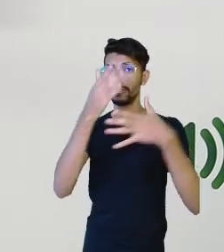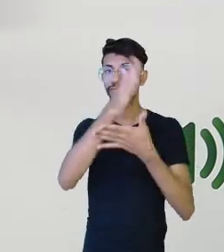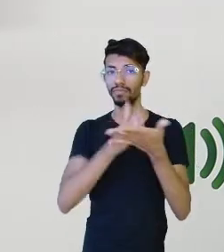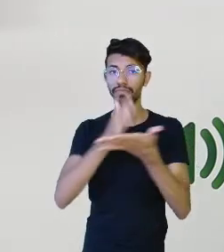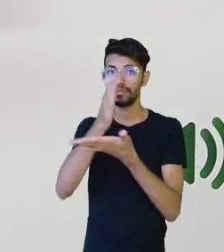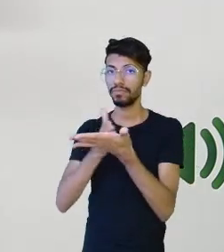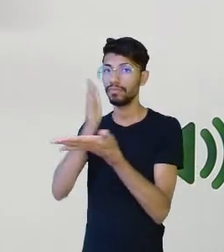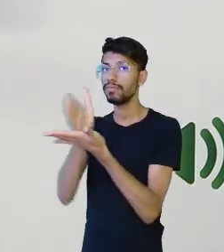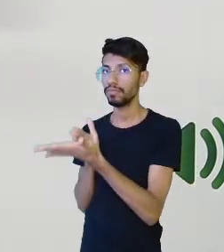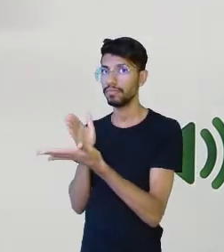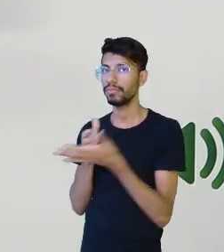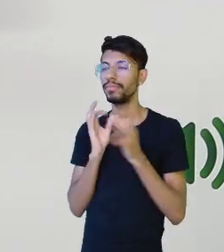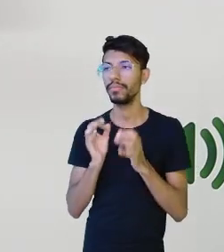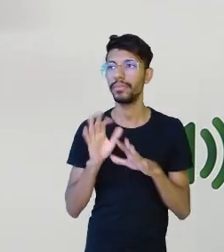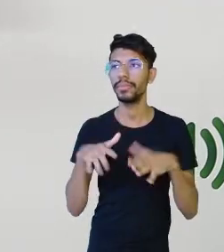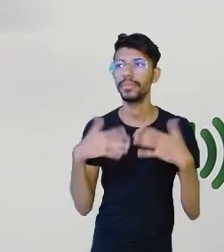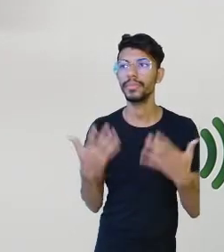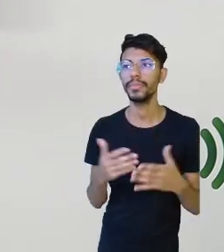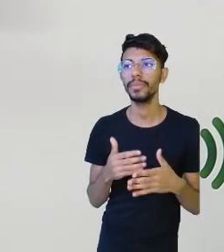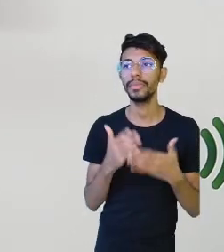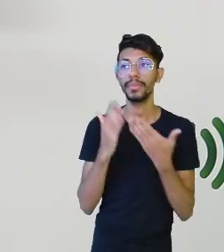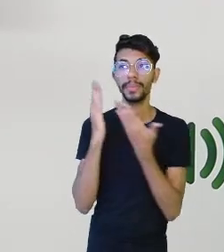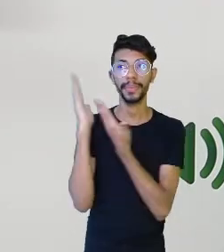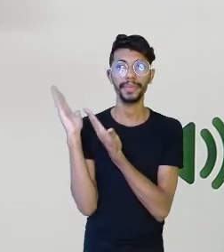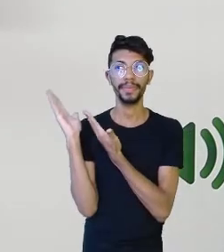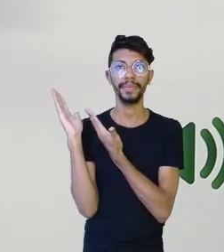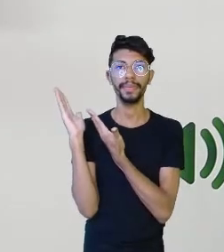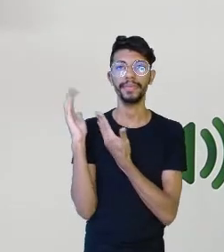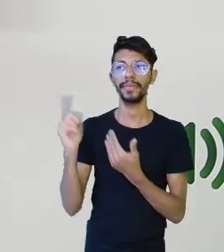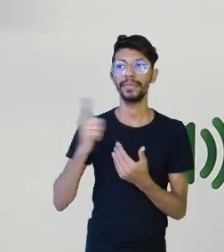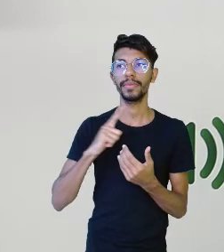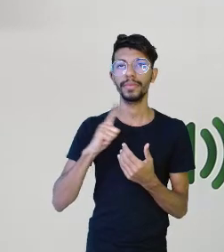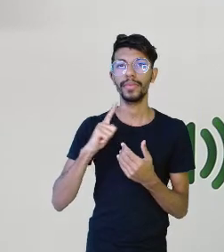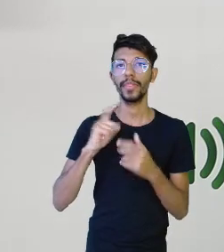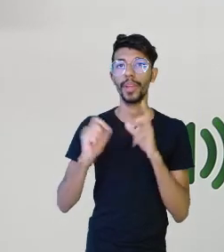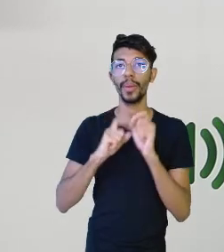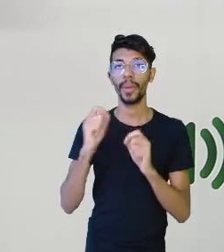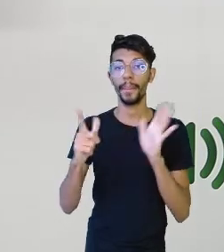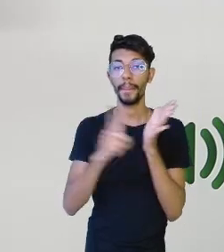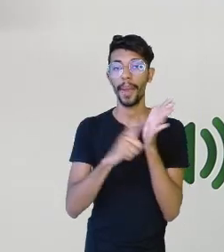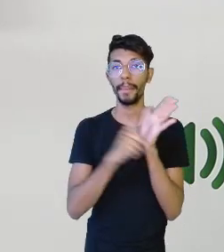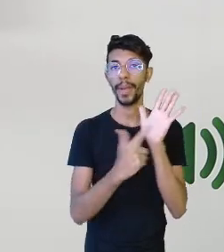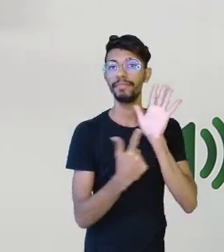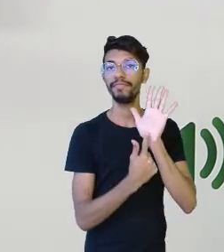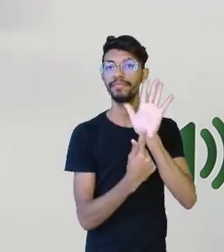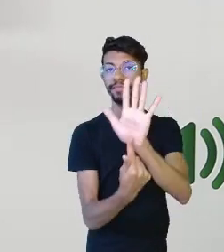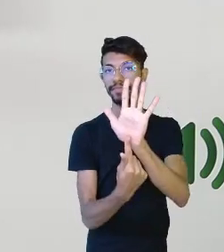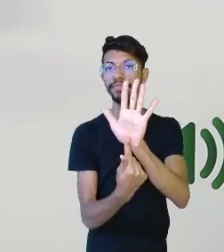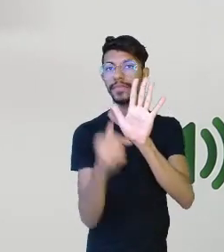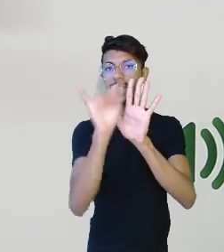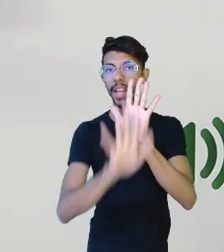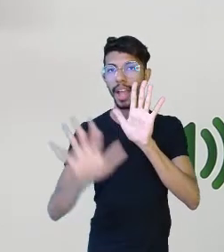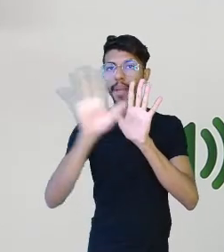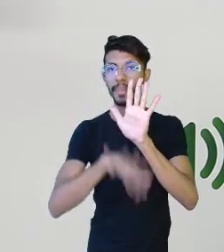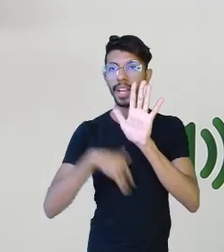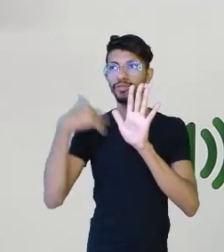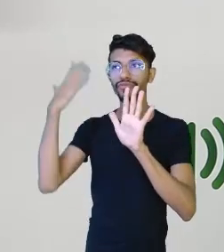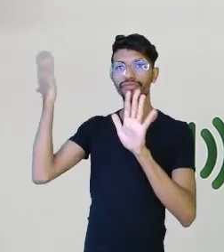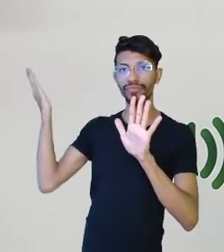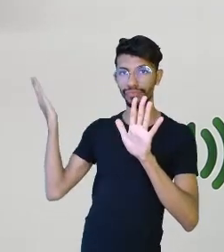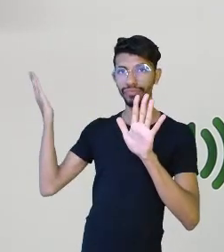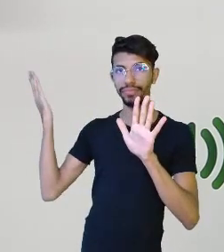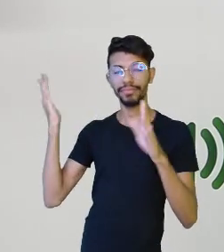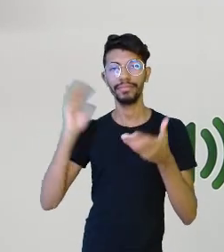pedaços. Aqui eu tenho a demonstração da imagem que você está vendo aí.